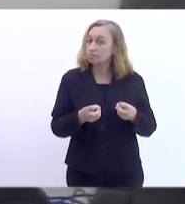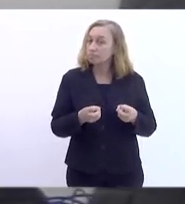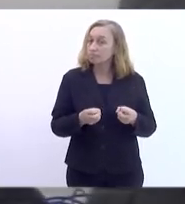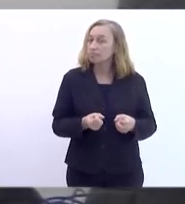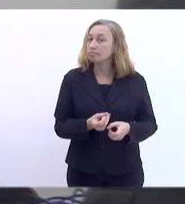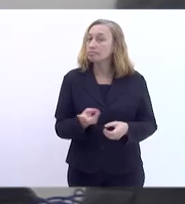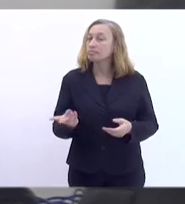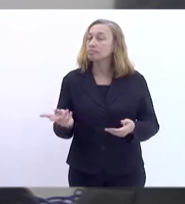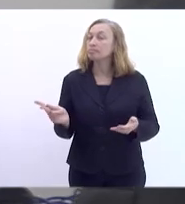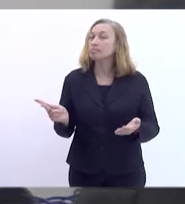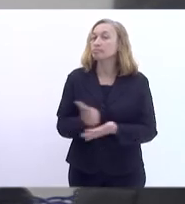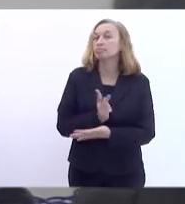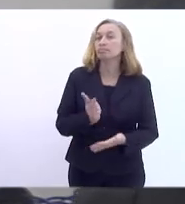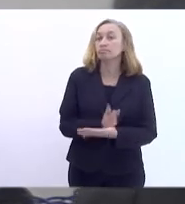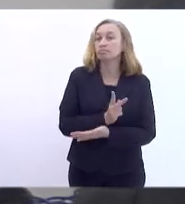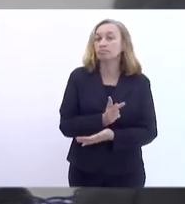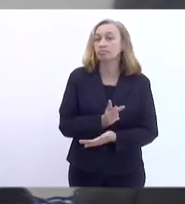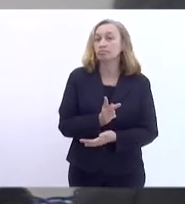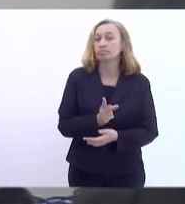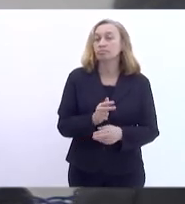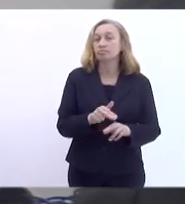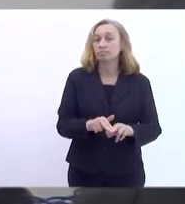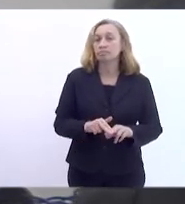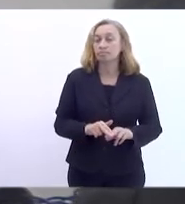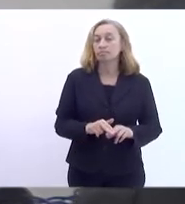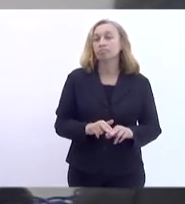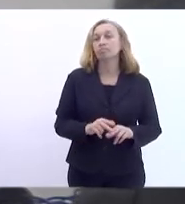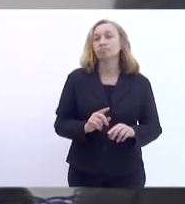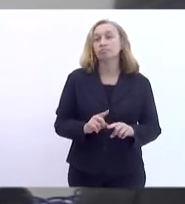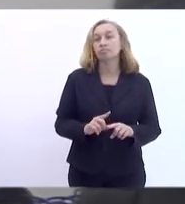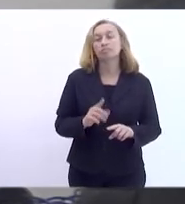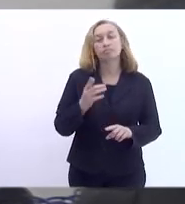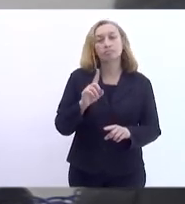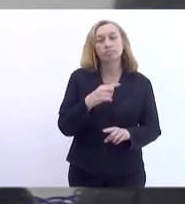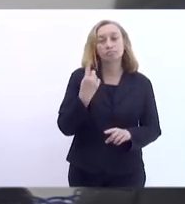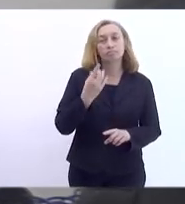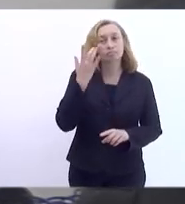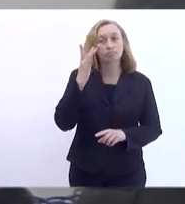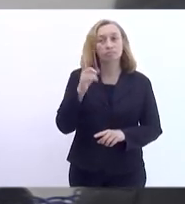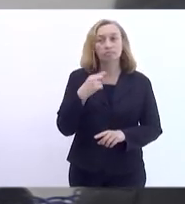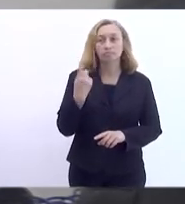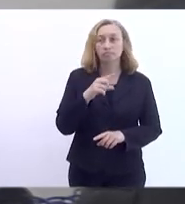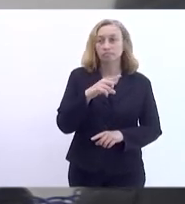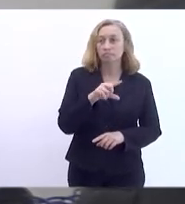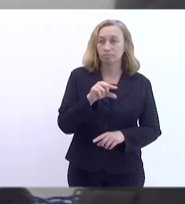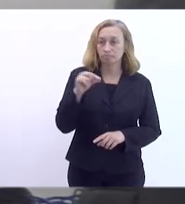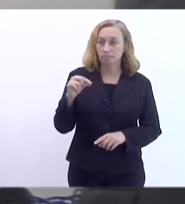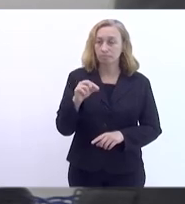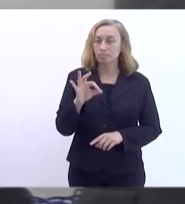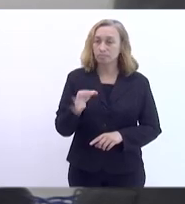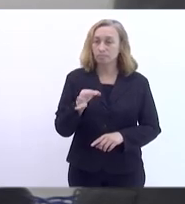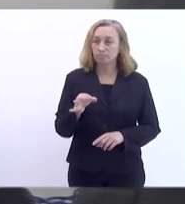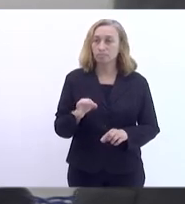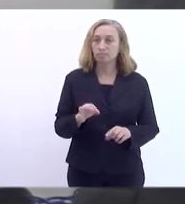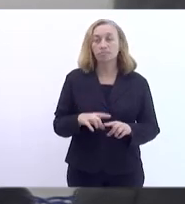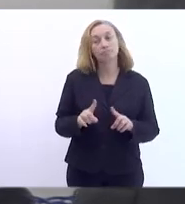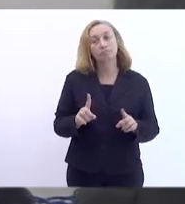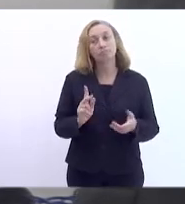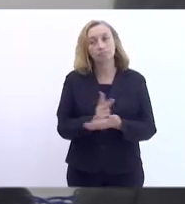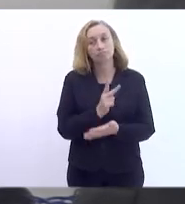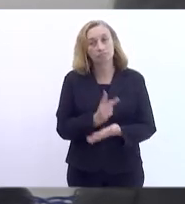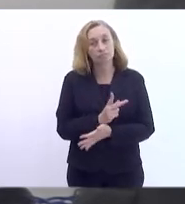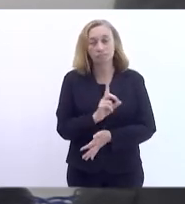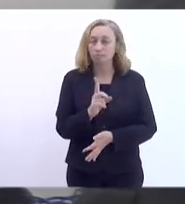contingencialidade que levaram aquele acerto nós achamos que a nossa decisão é querem se acertada mas quando a gente